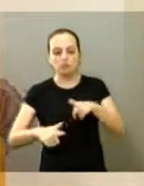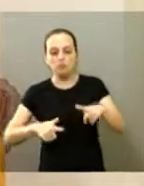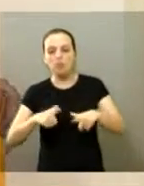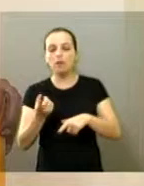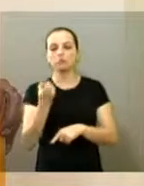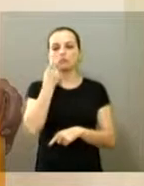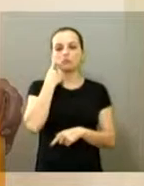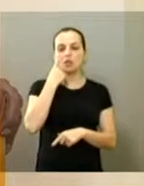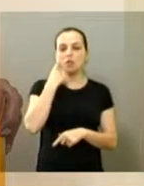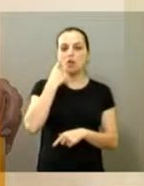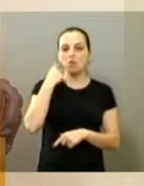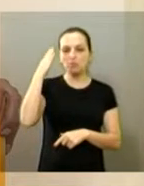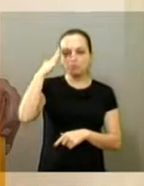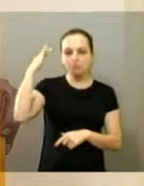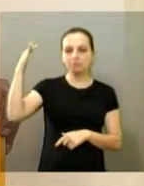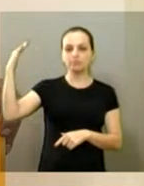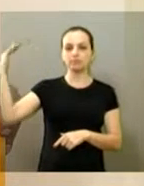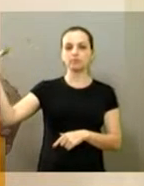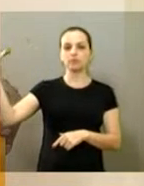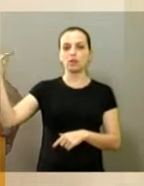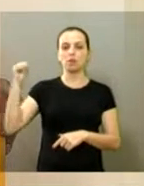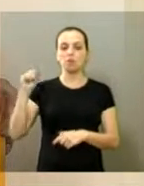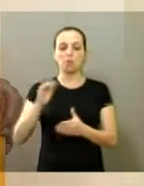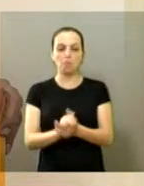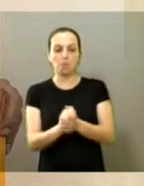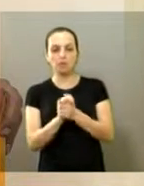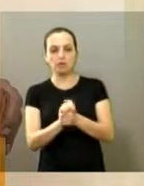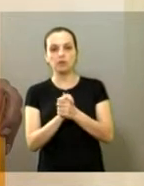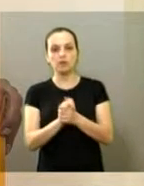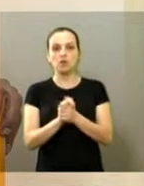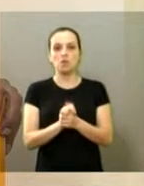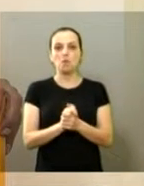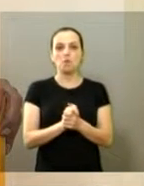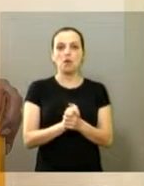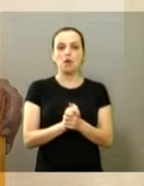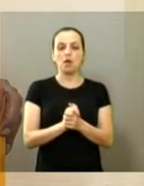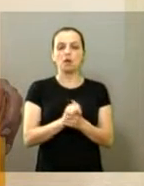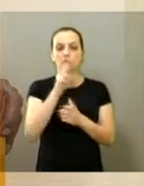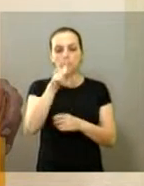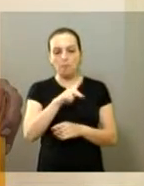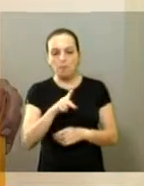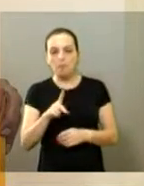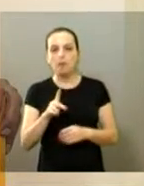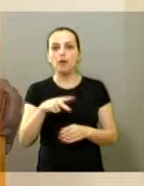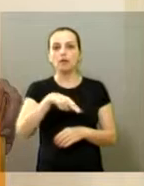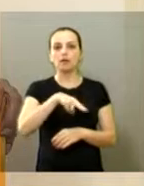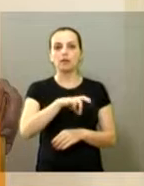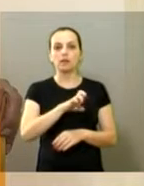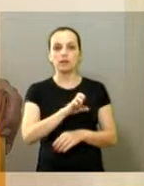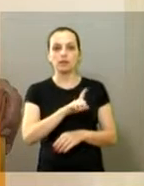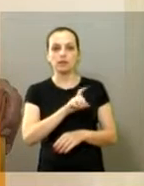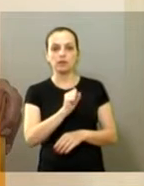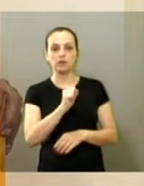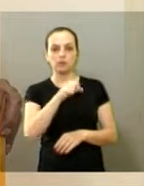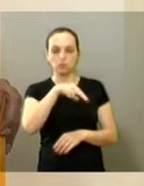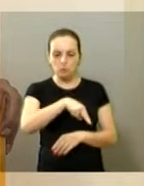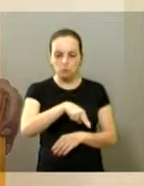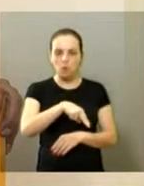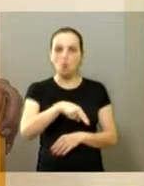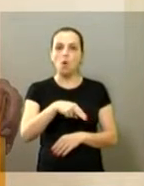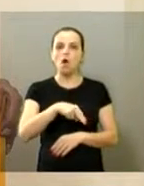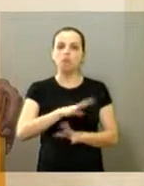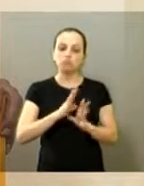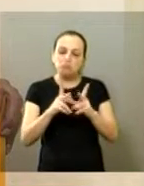sexta-feira, foi um sucesso. Então, parabéns, né, ao Padre Nelson, a todos os que